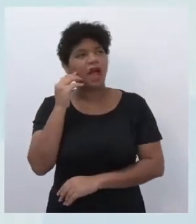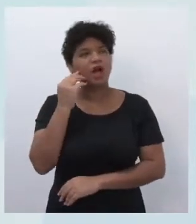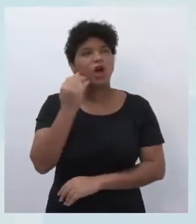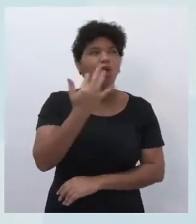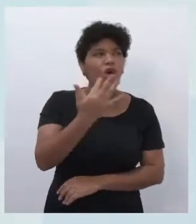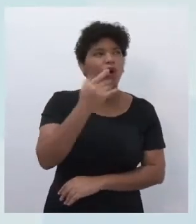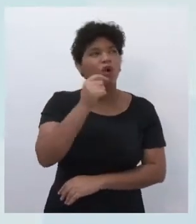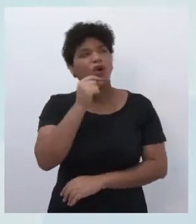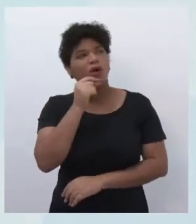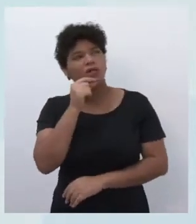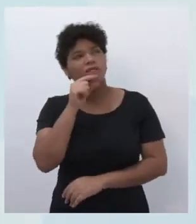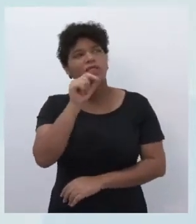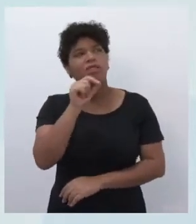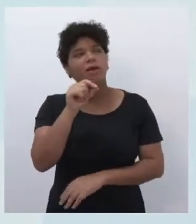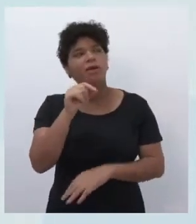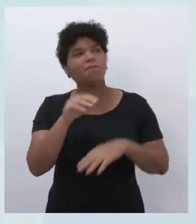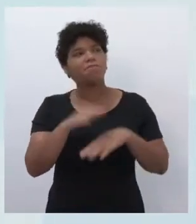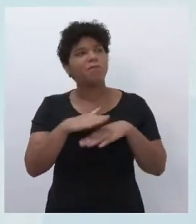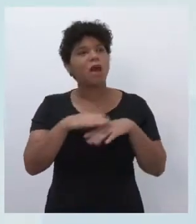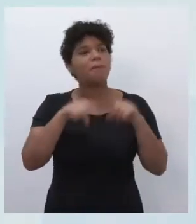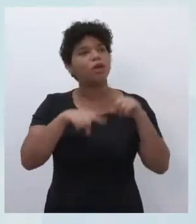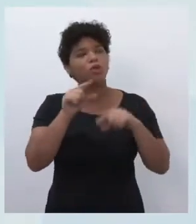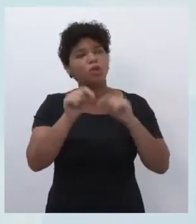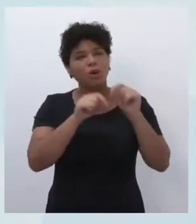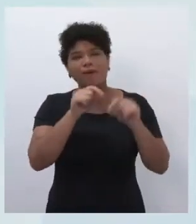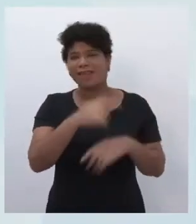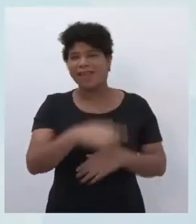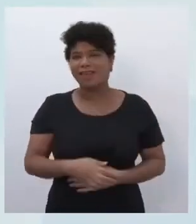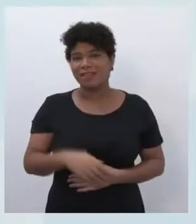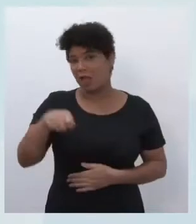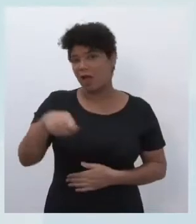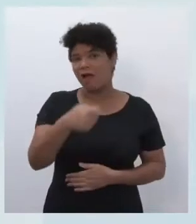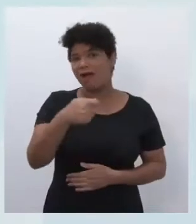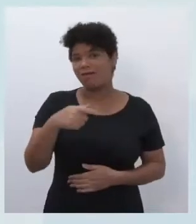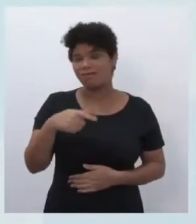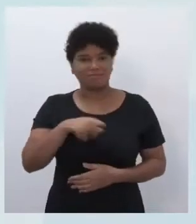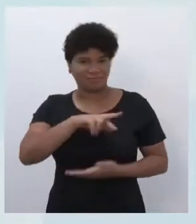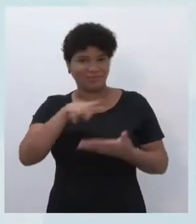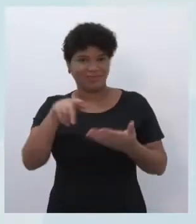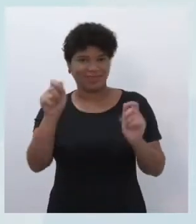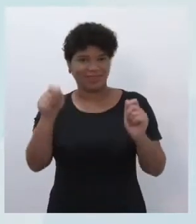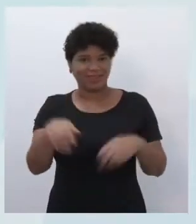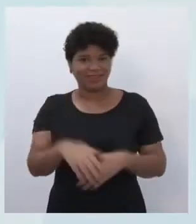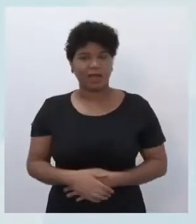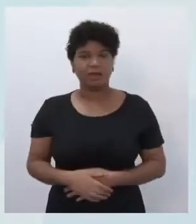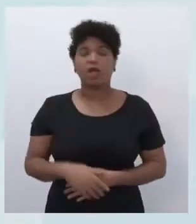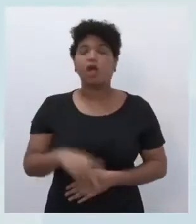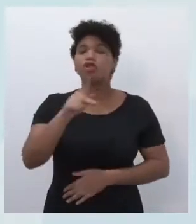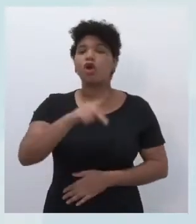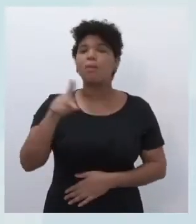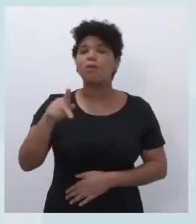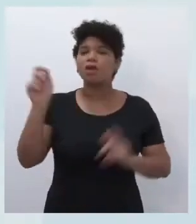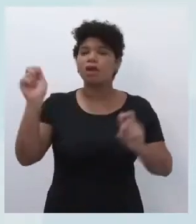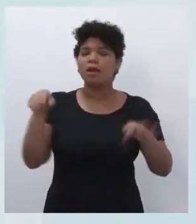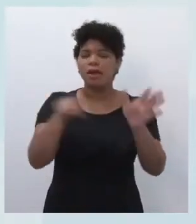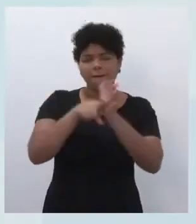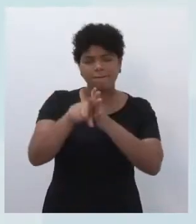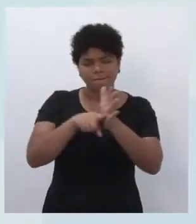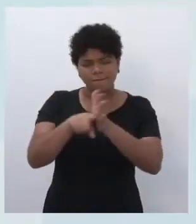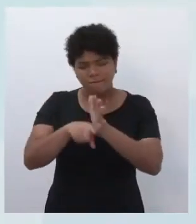comunicativa. Em seguida, o professor, por meio de perguntas como... Então, como que o professor pode investigar? Então, o que